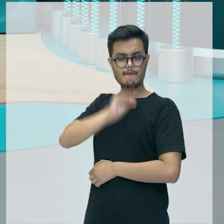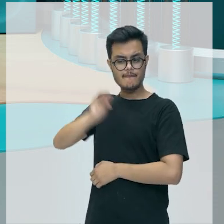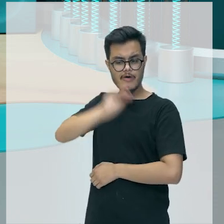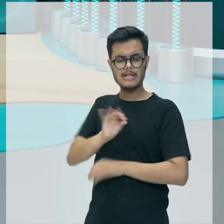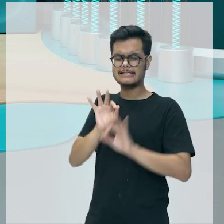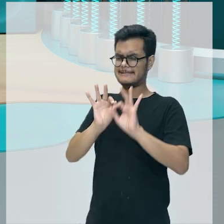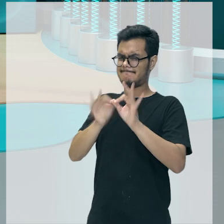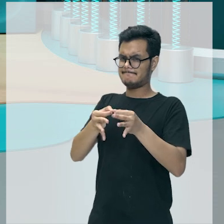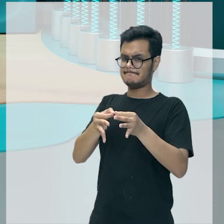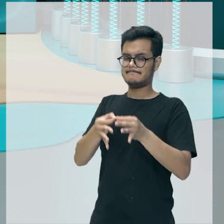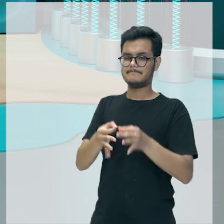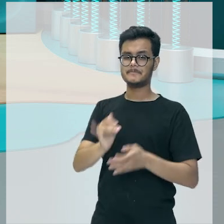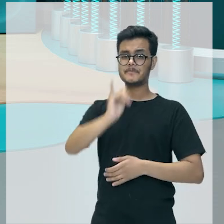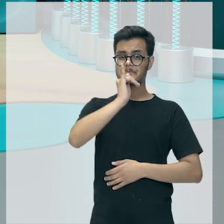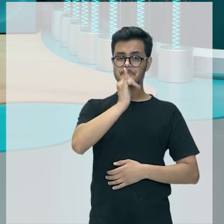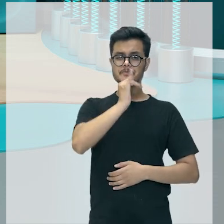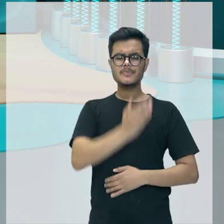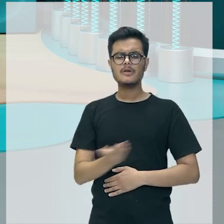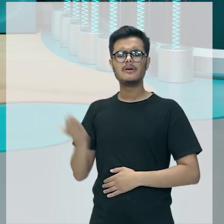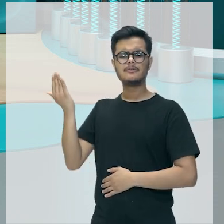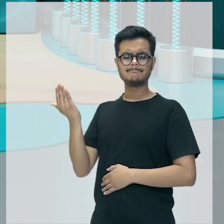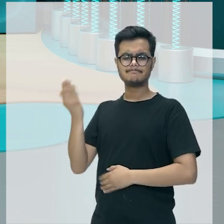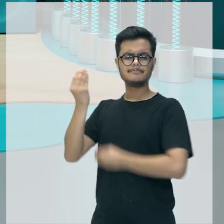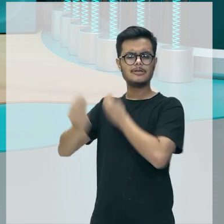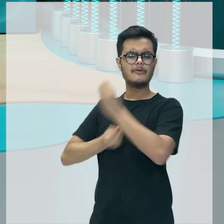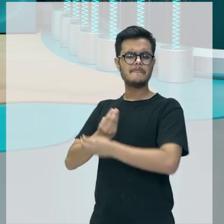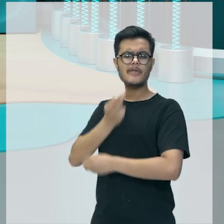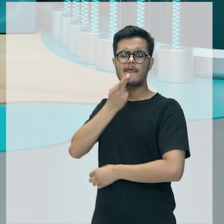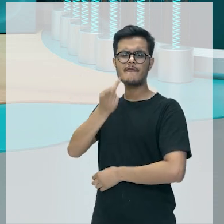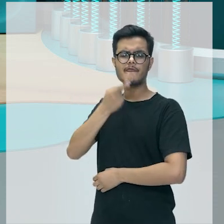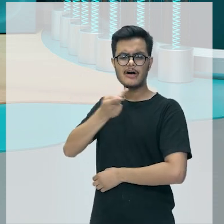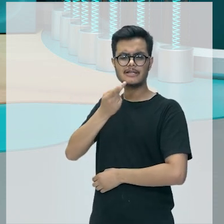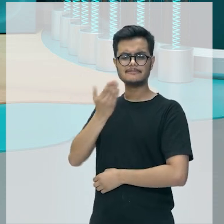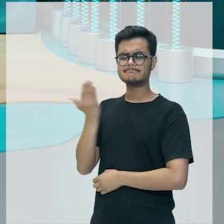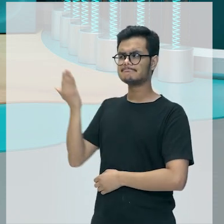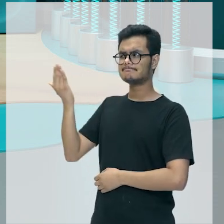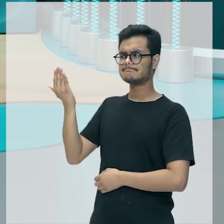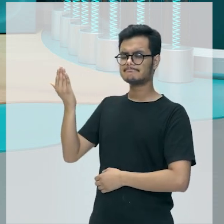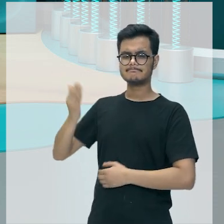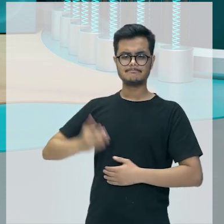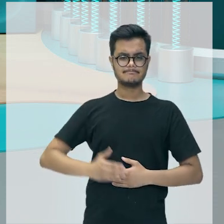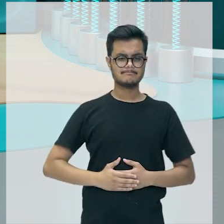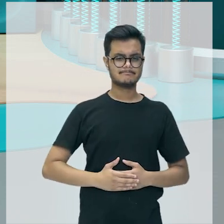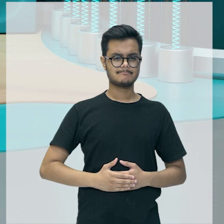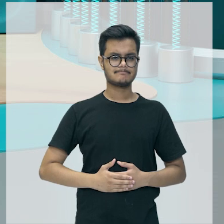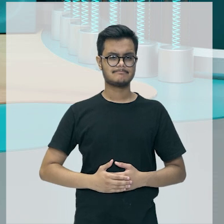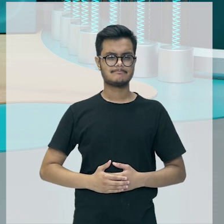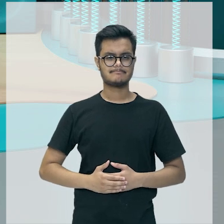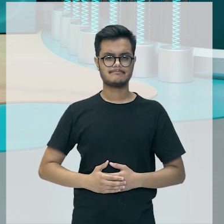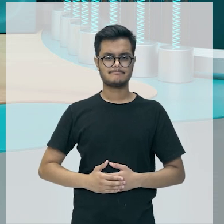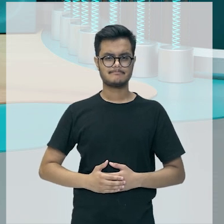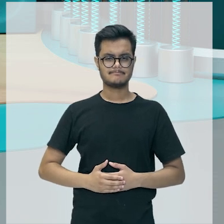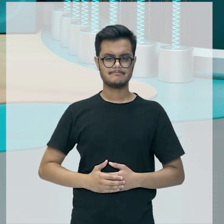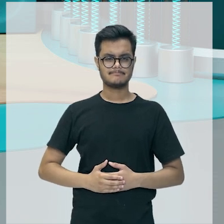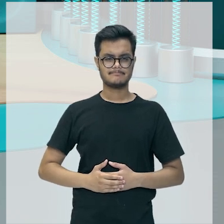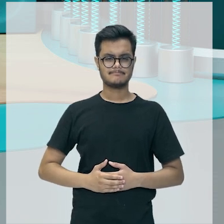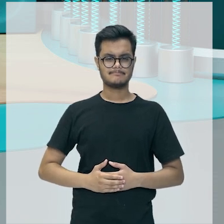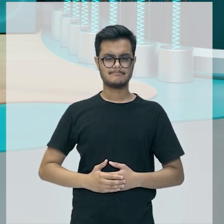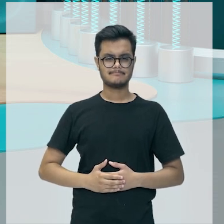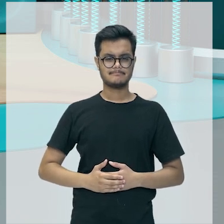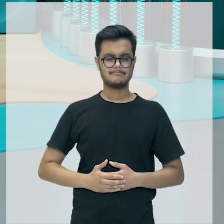dos verbos. Por exemplo, se ele terminar em K, na pronúncia vai ter som de T, lacked,